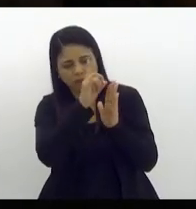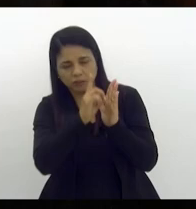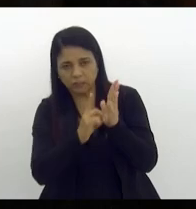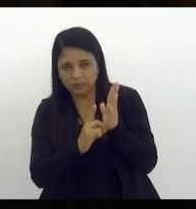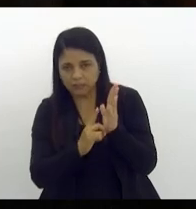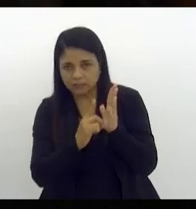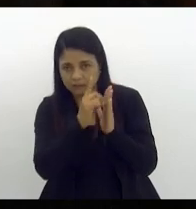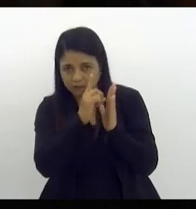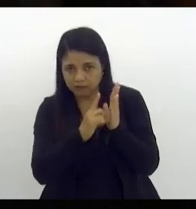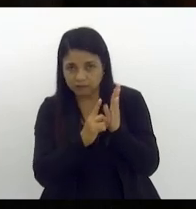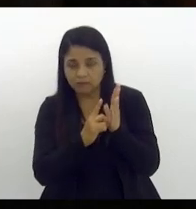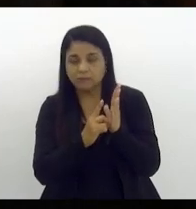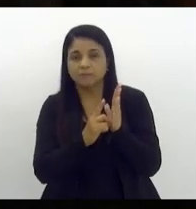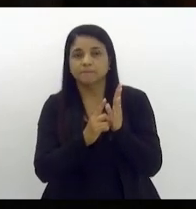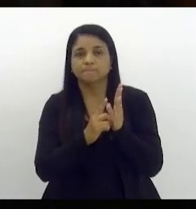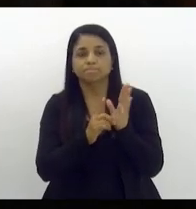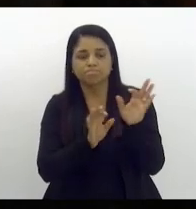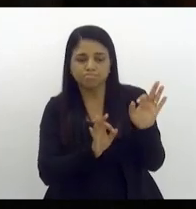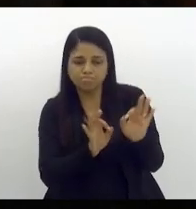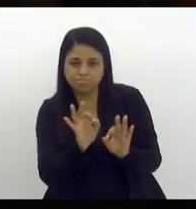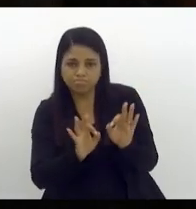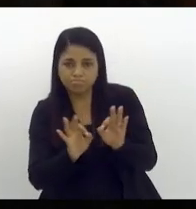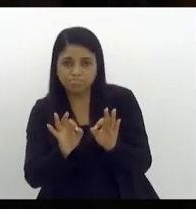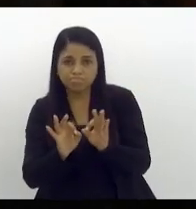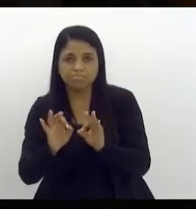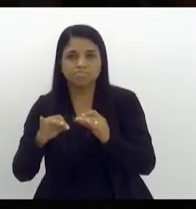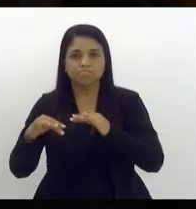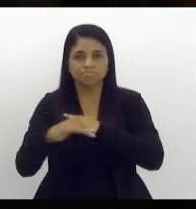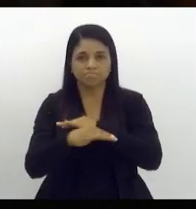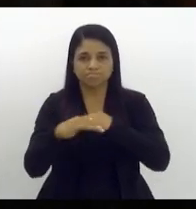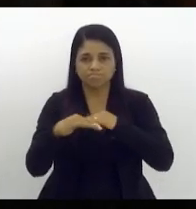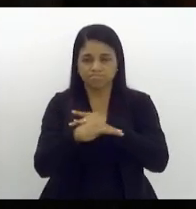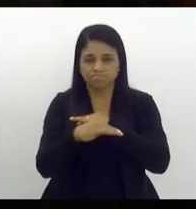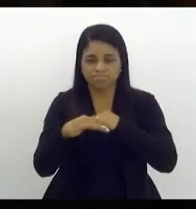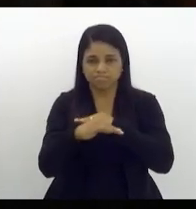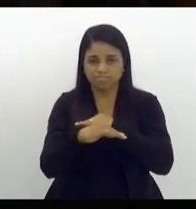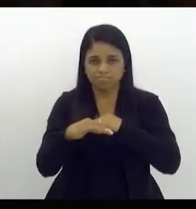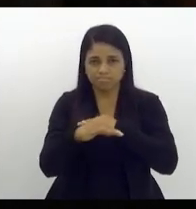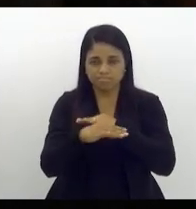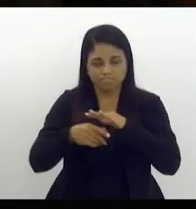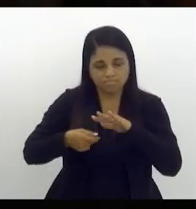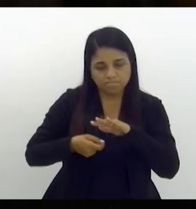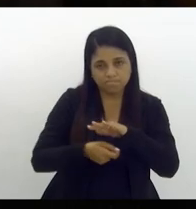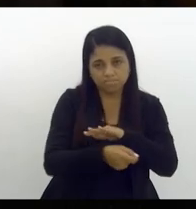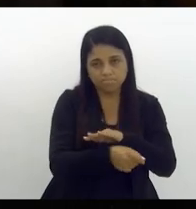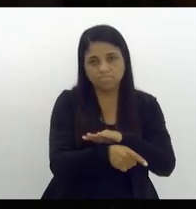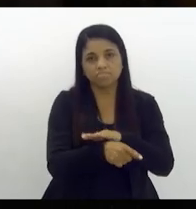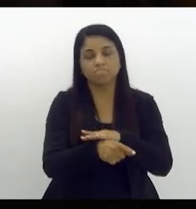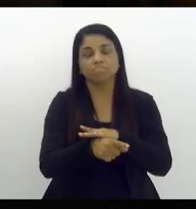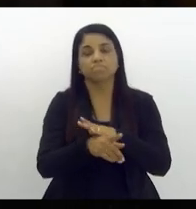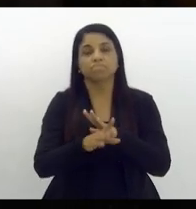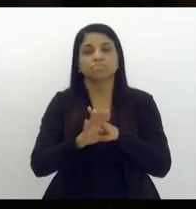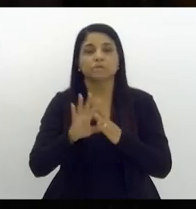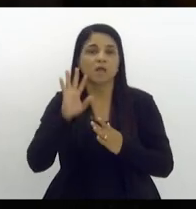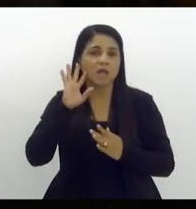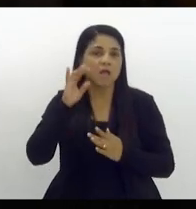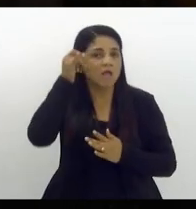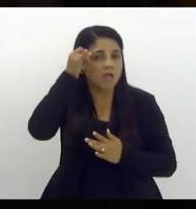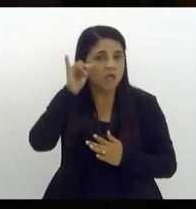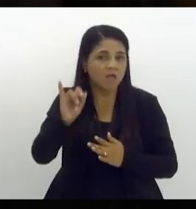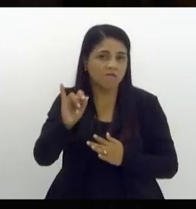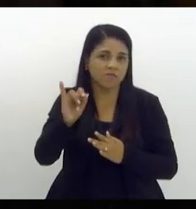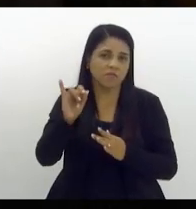né, de preparar as cidades, né, para essas intempéries cada vez mais graves e